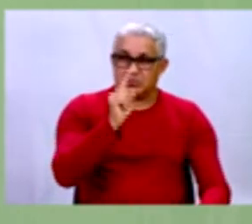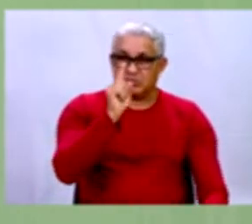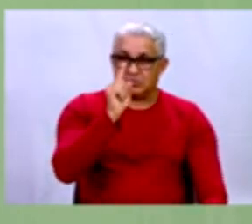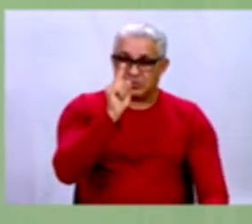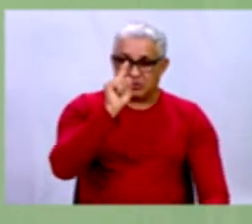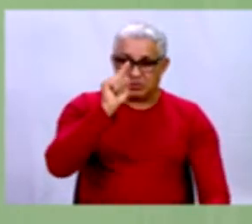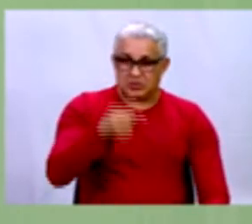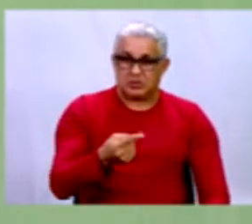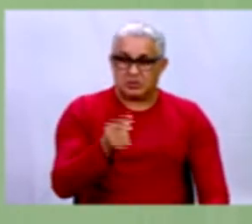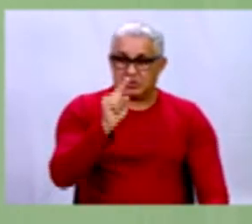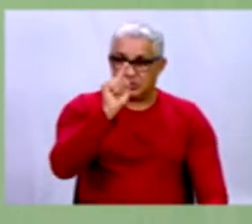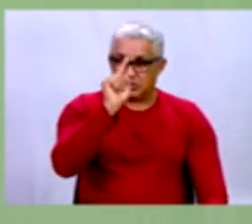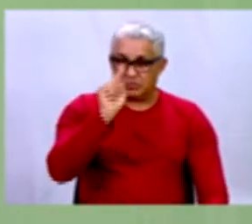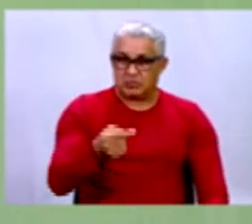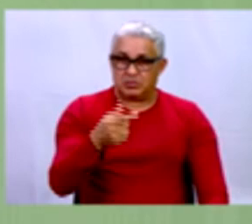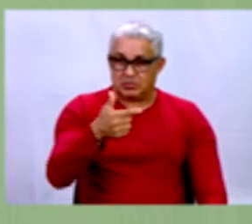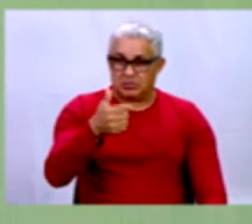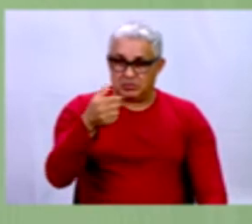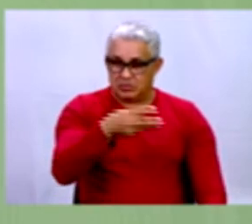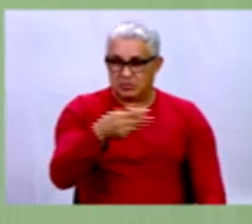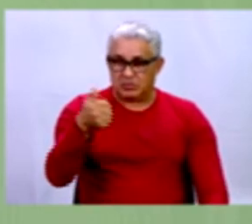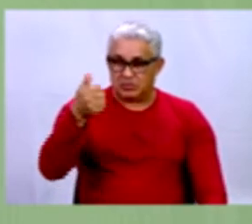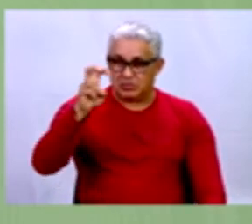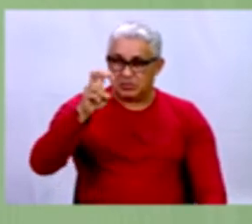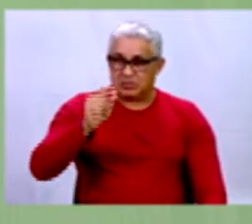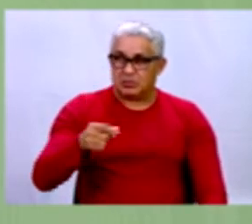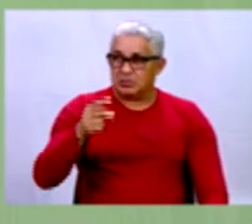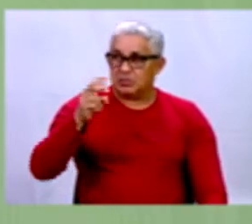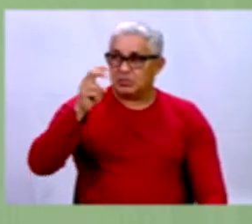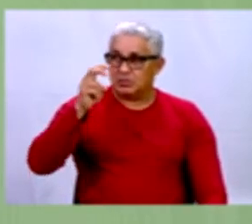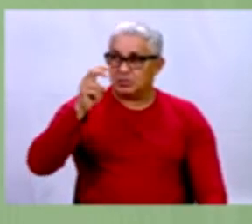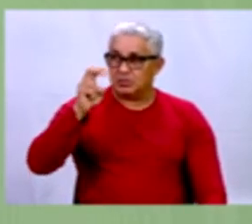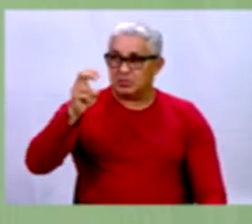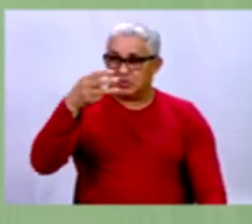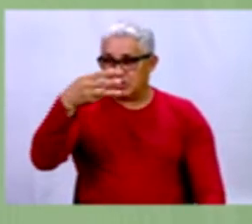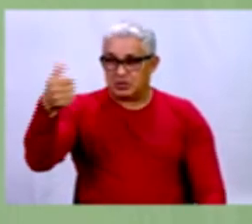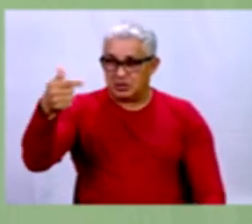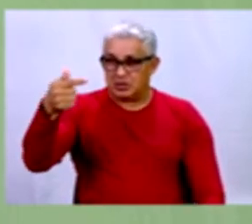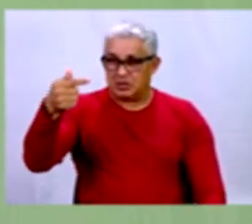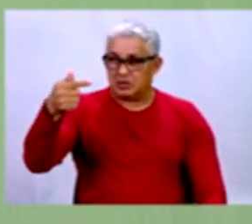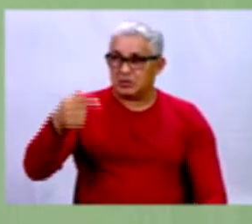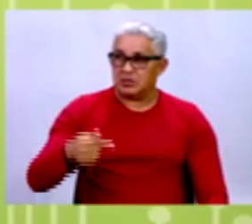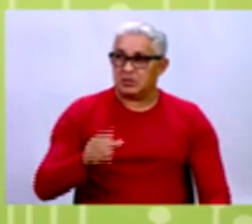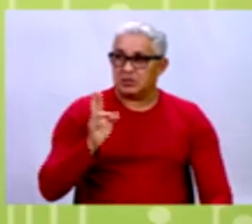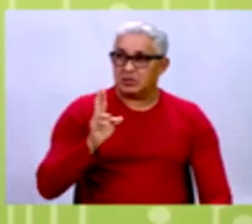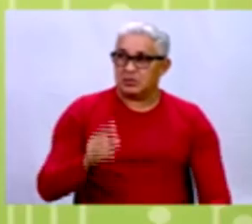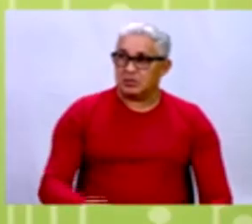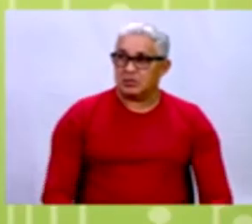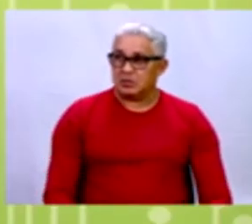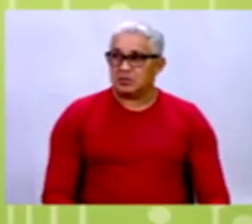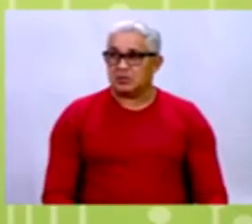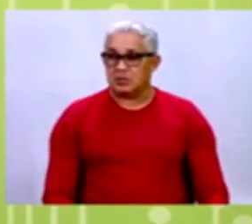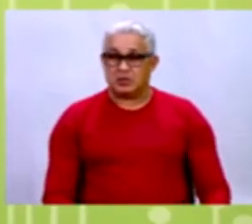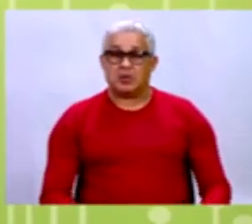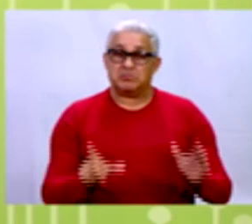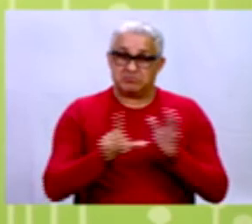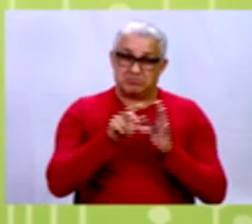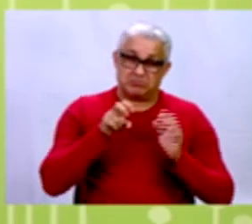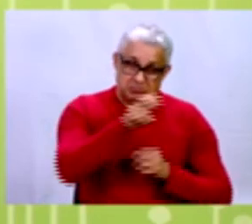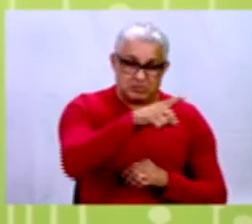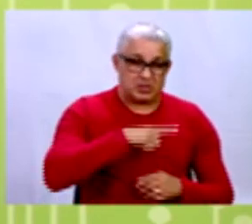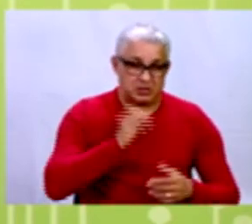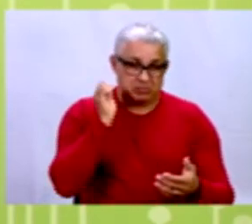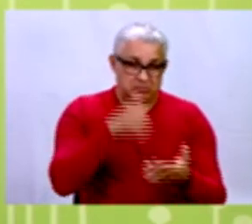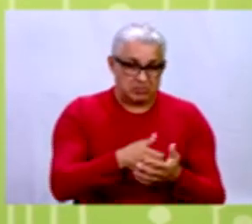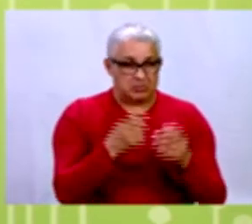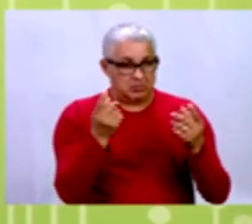1.315,37 ou em 6 parcelas de R$ 233,37. Então, se vocês forem numa loja e virem que tem o valor à